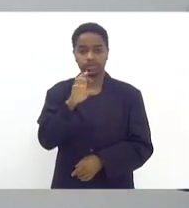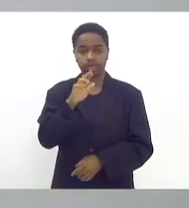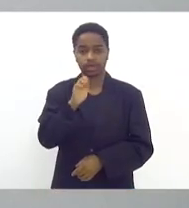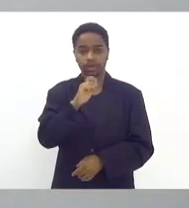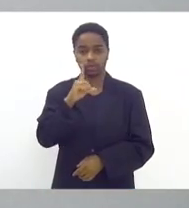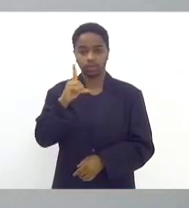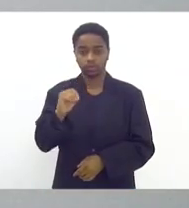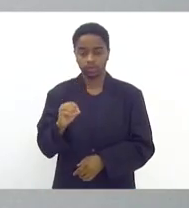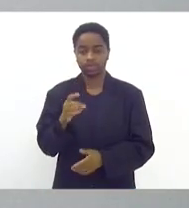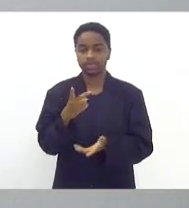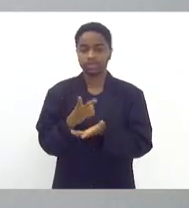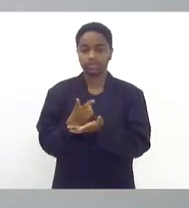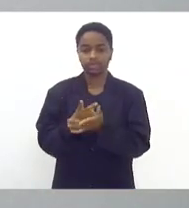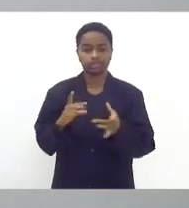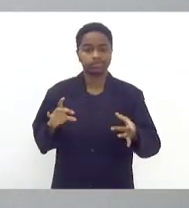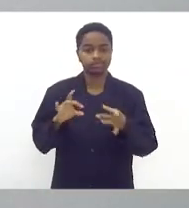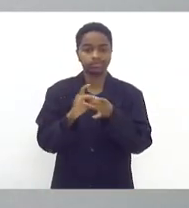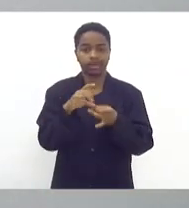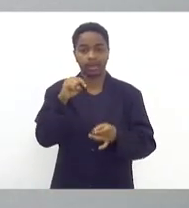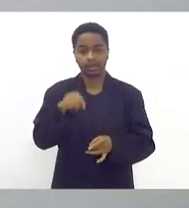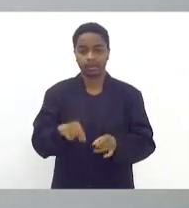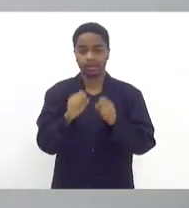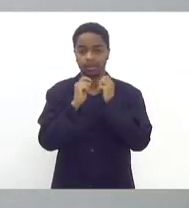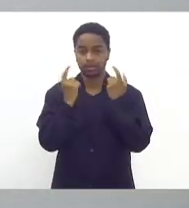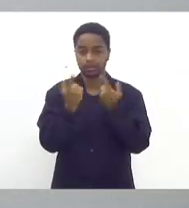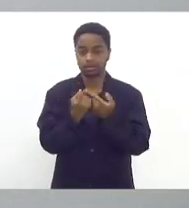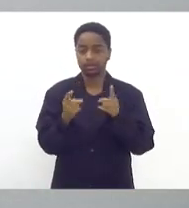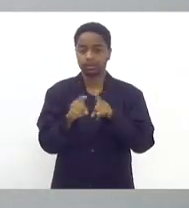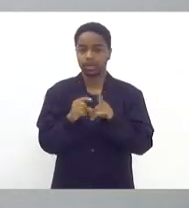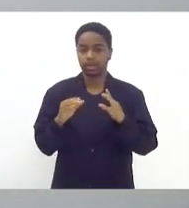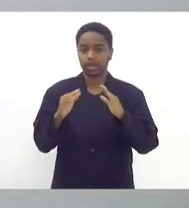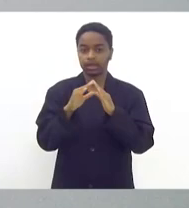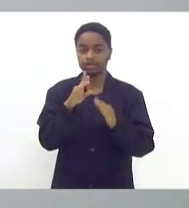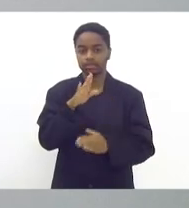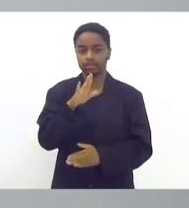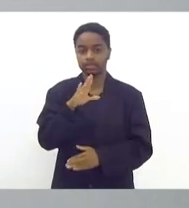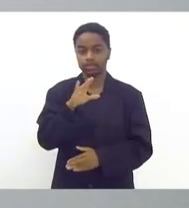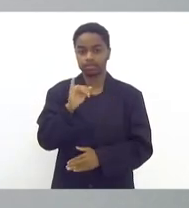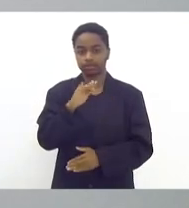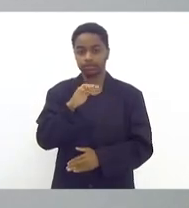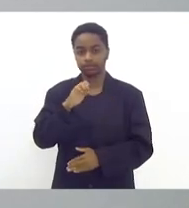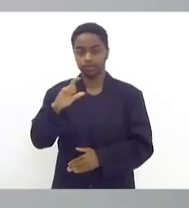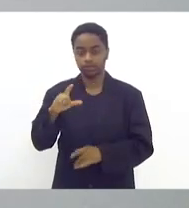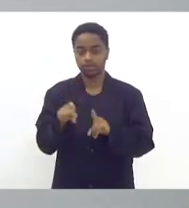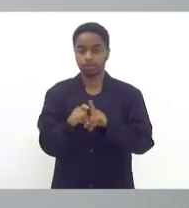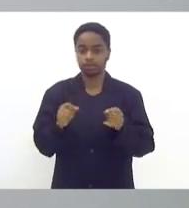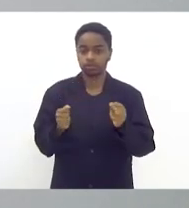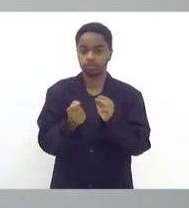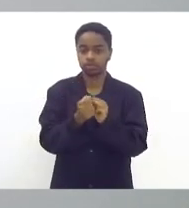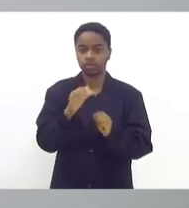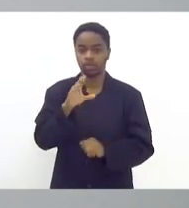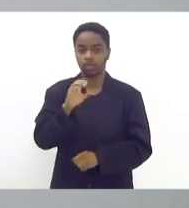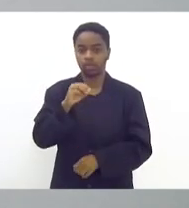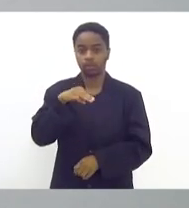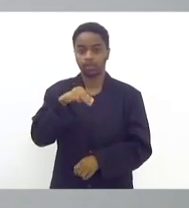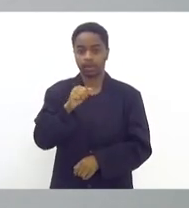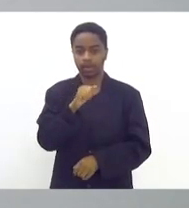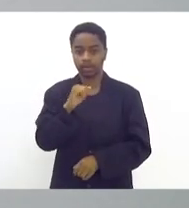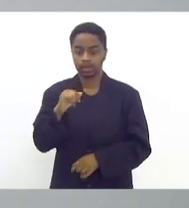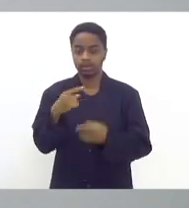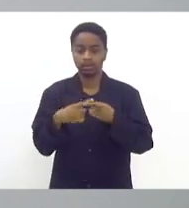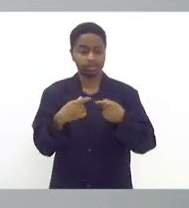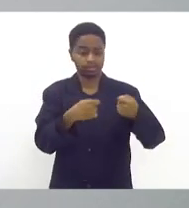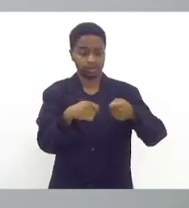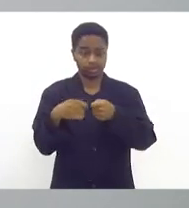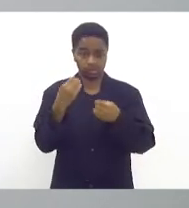frente ligado aqui ao Parlamento e também a casa civil e faz parte da comai essas demandas que foram colocadas aí